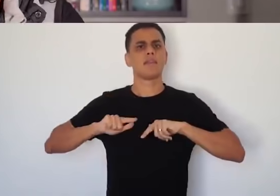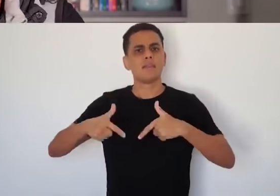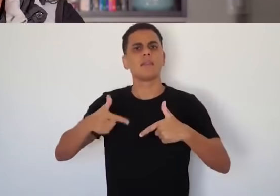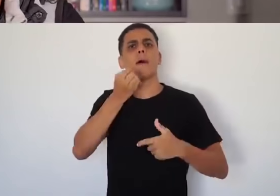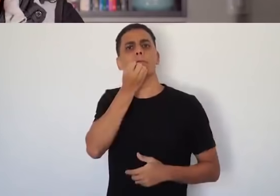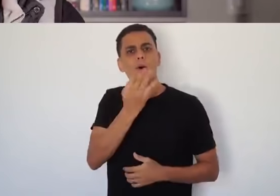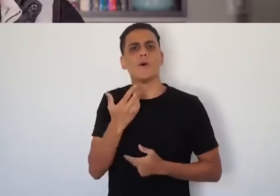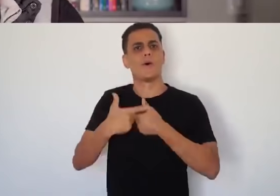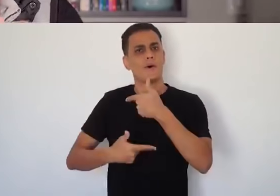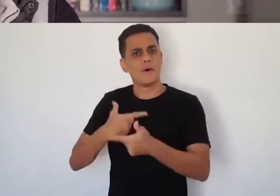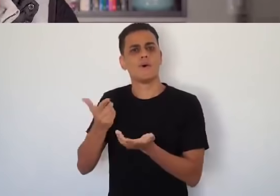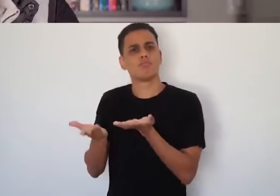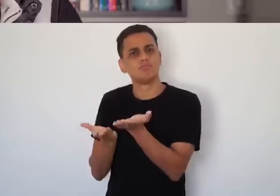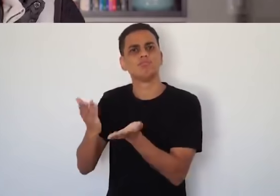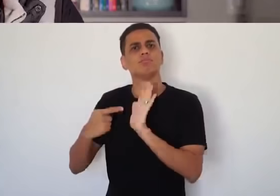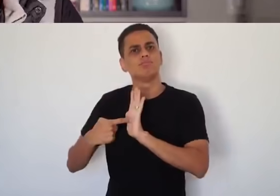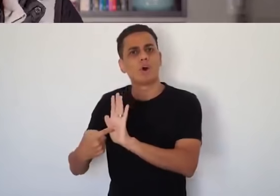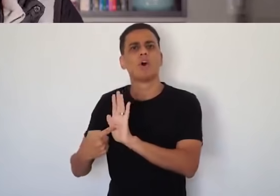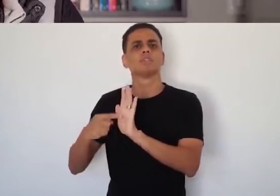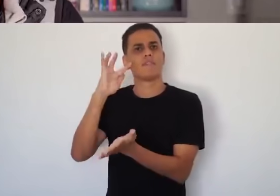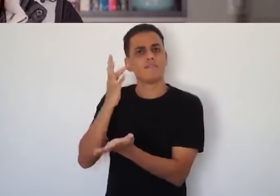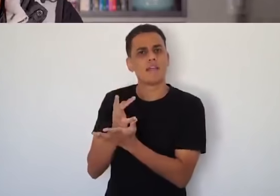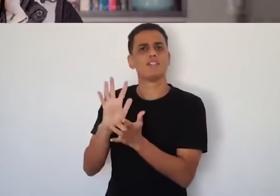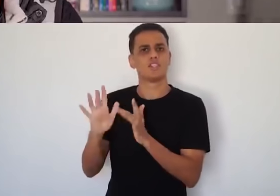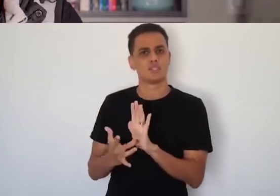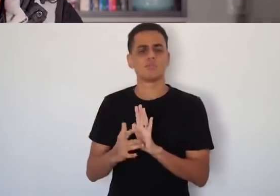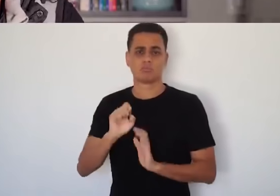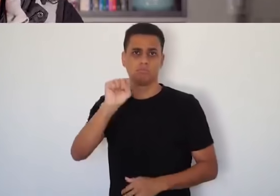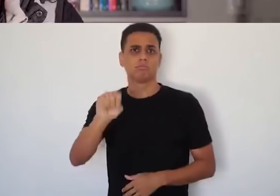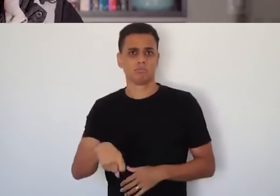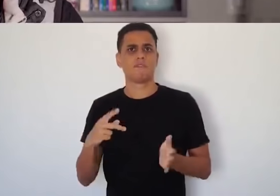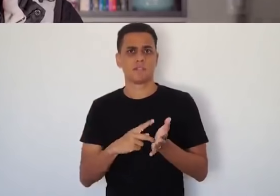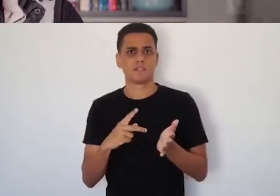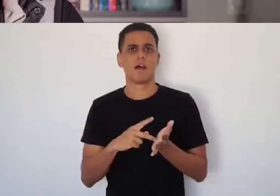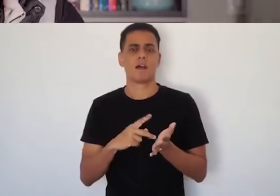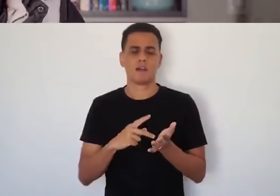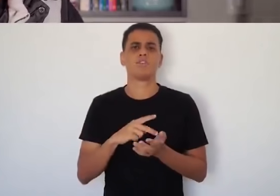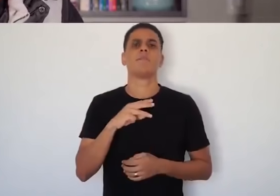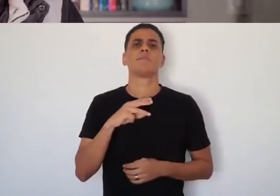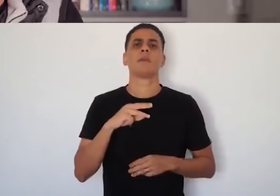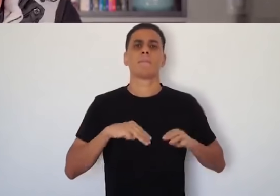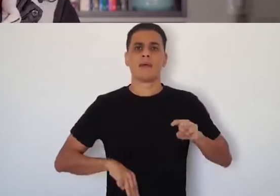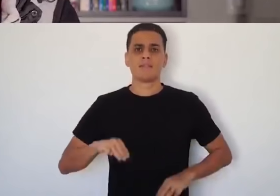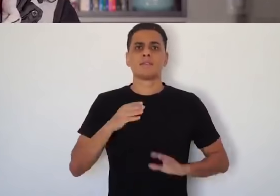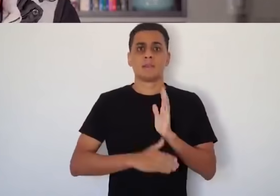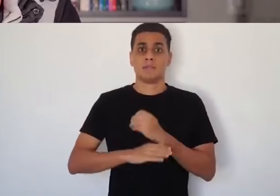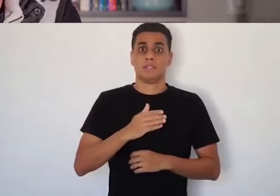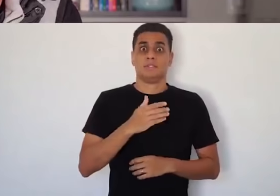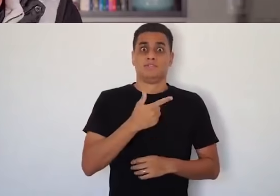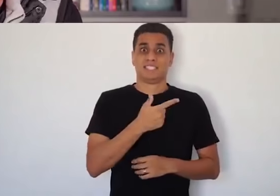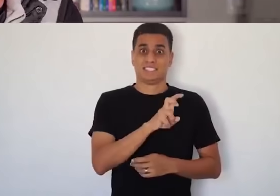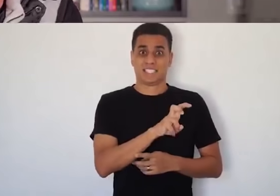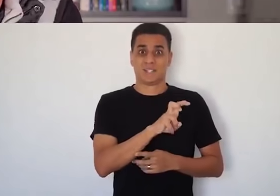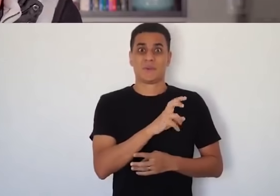as nações. O próprio texto de Tiago, capítulo 2 aqui, mostra sim o socorrer, quando ele diz